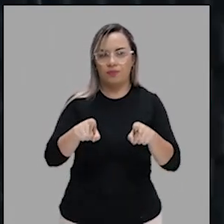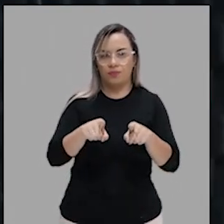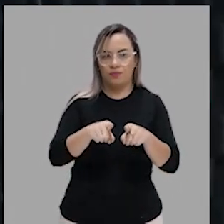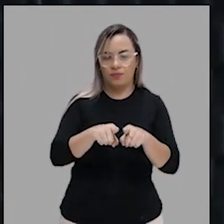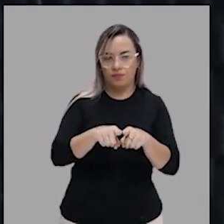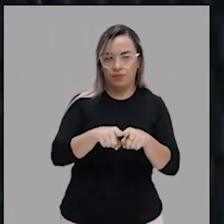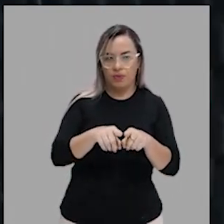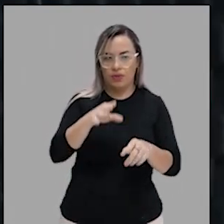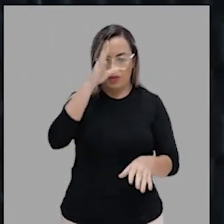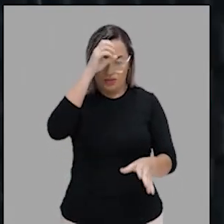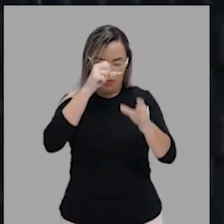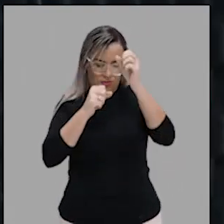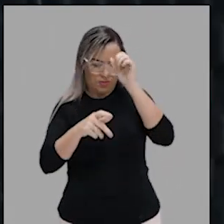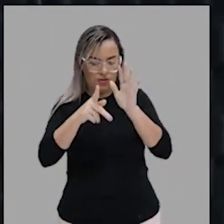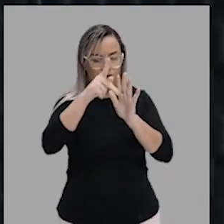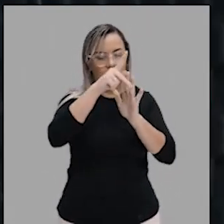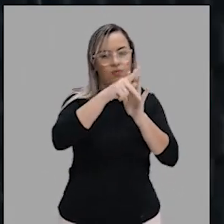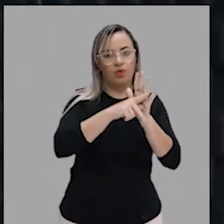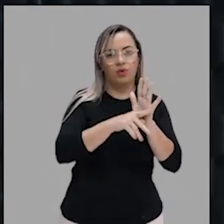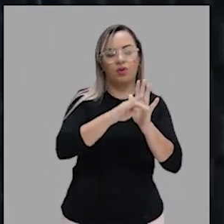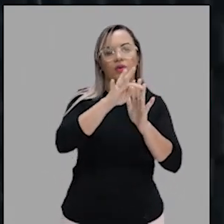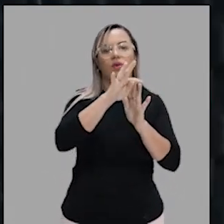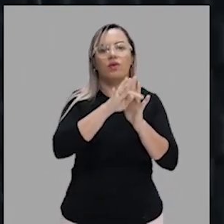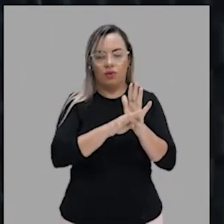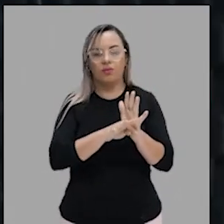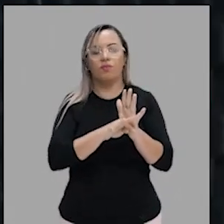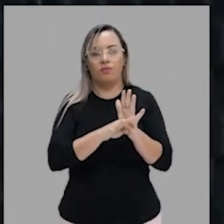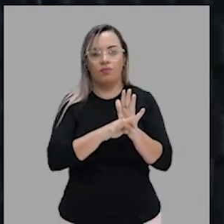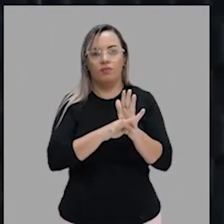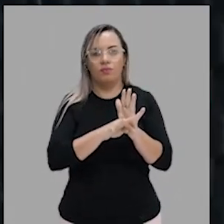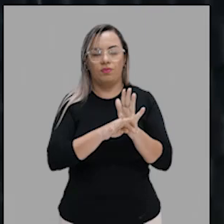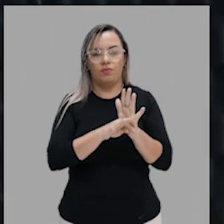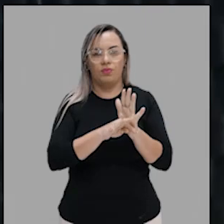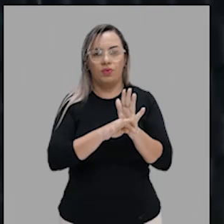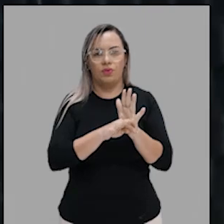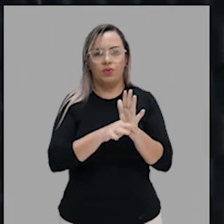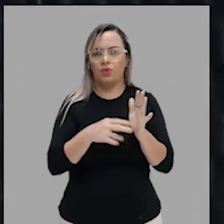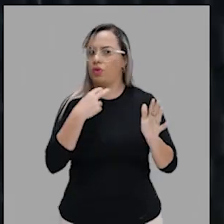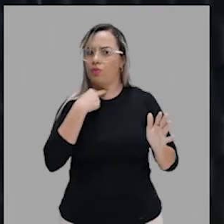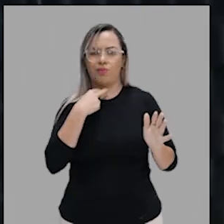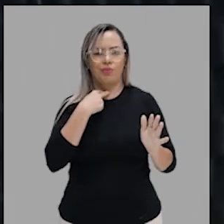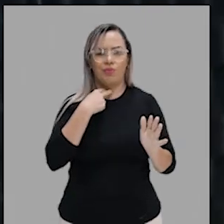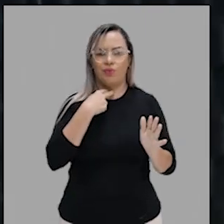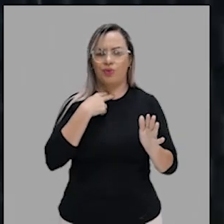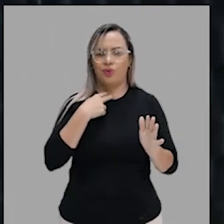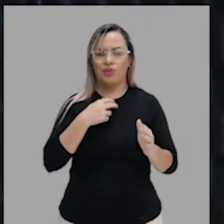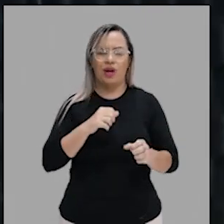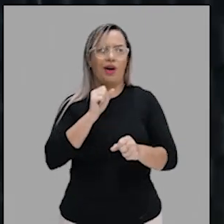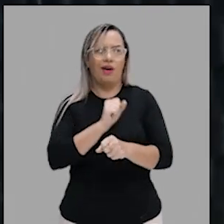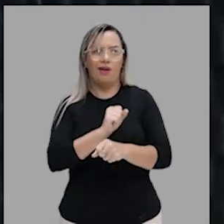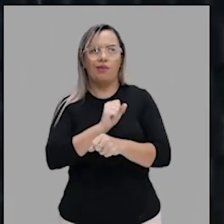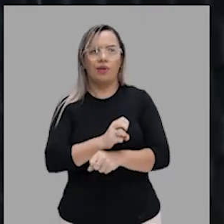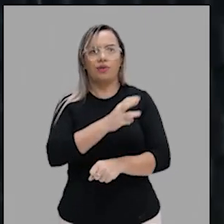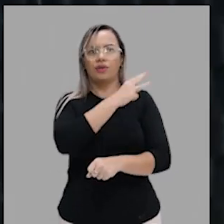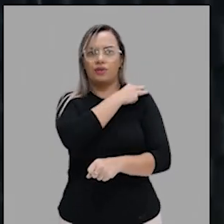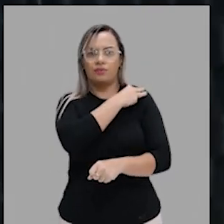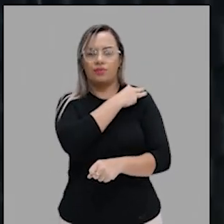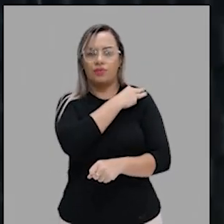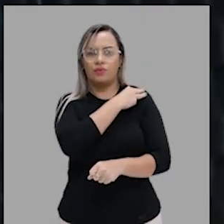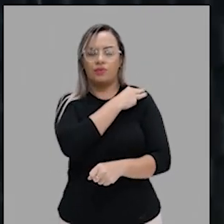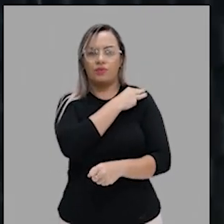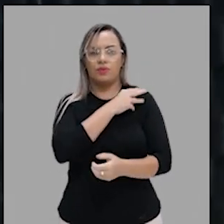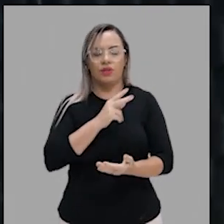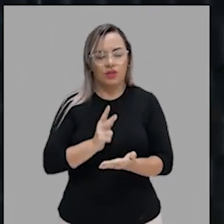com a produção textual. Ninguém pode aprender a fazer produção textual no último ano da educação básica, não é verdade? Então, olha só. Vamos